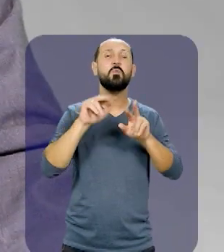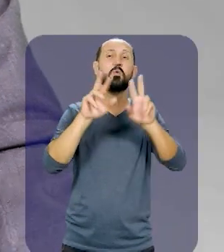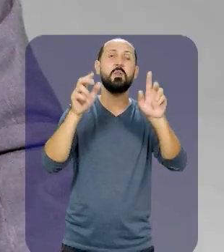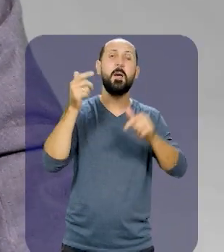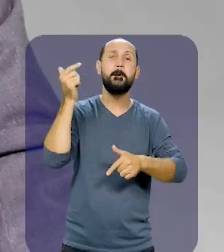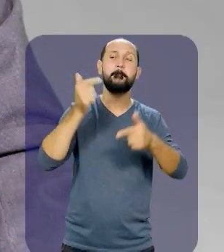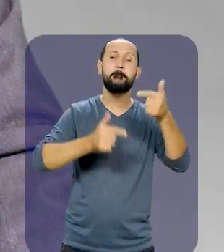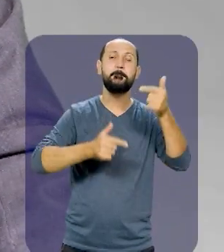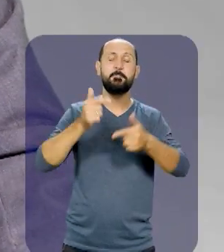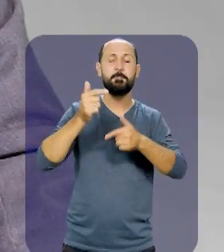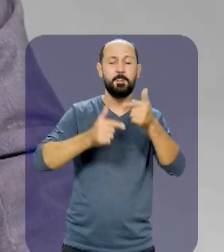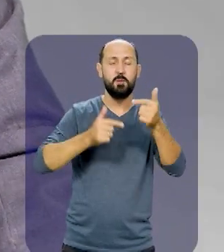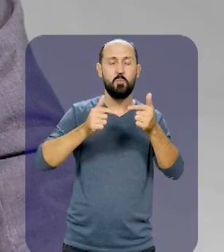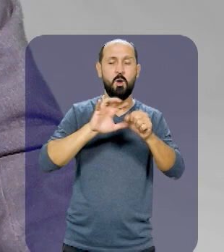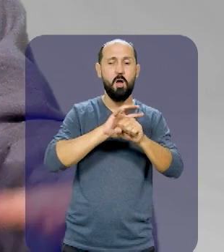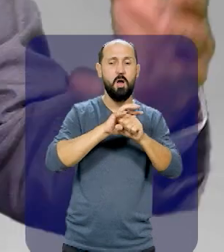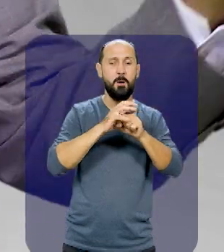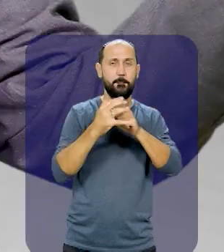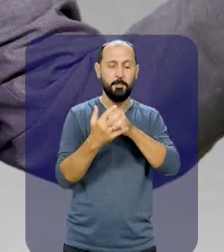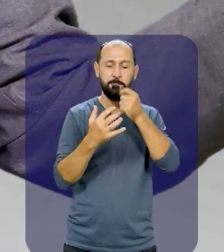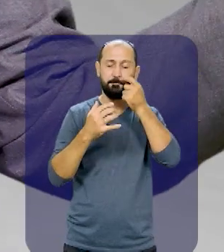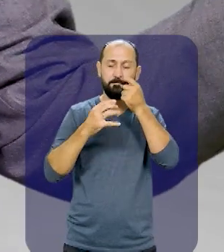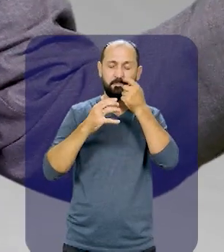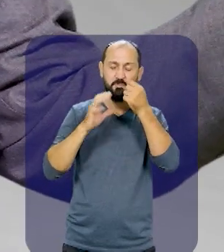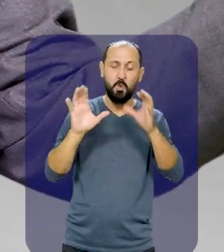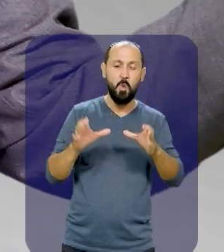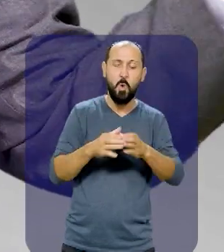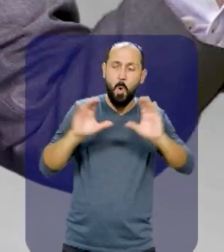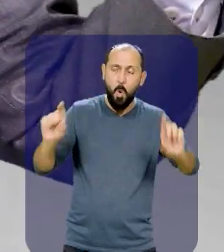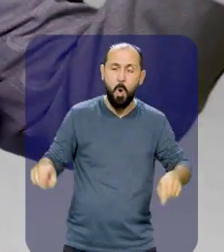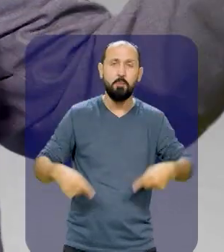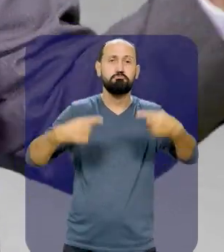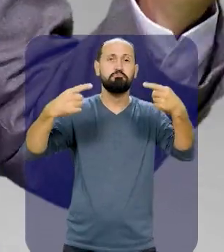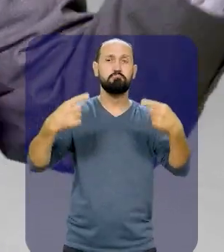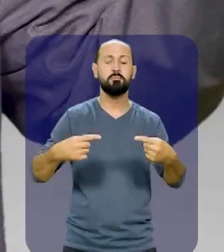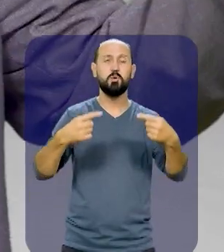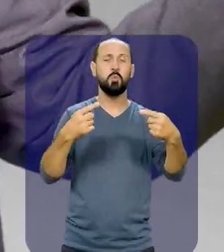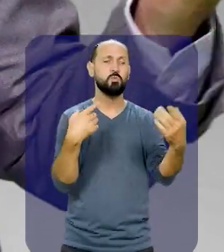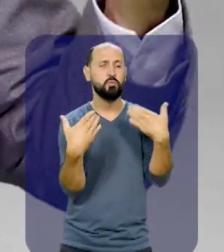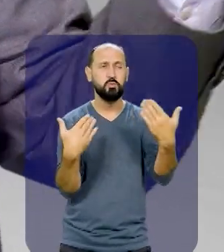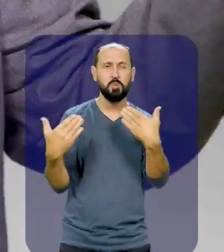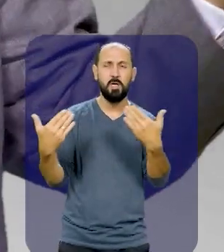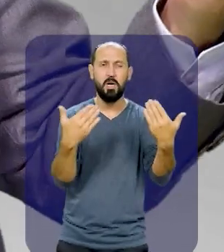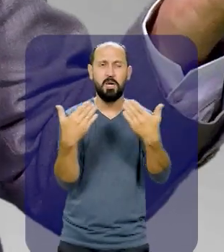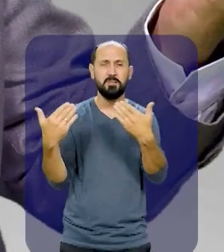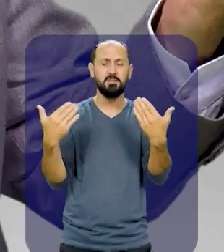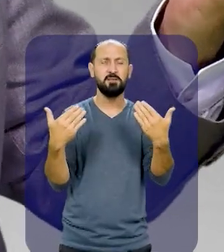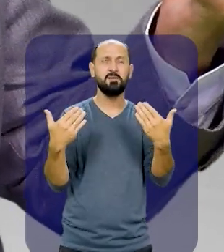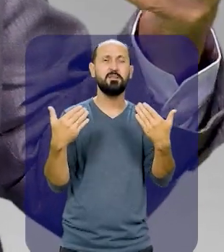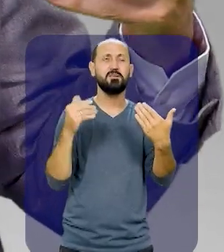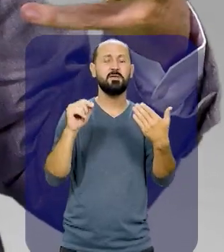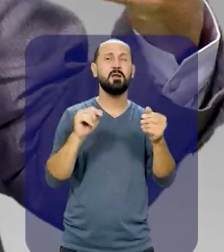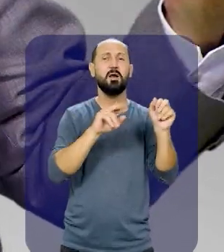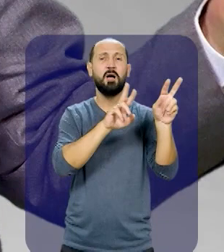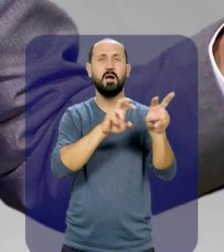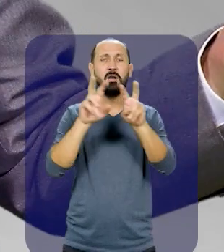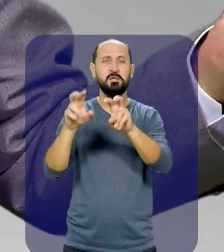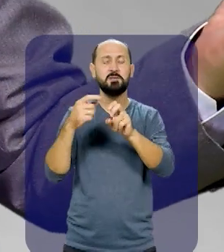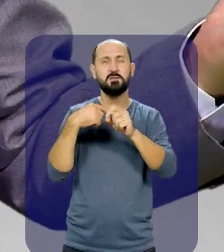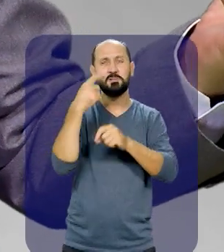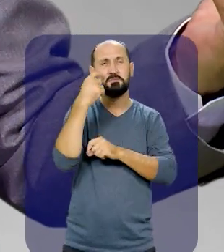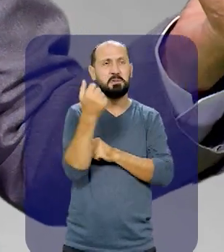politização que fizeram com a pandemia. Grupos radicais discutindo assuntos de